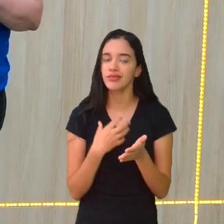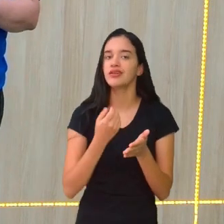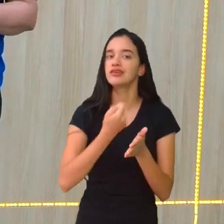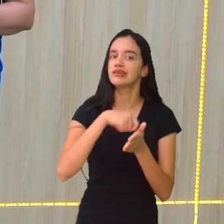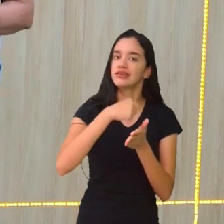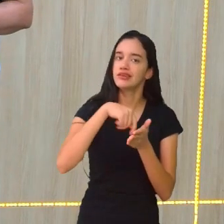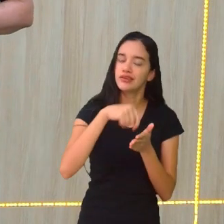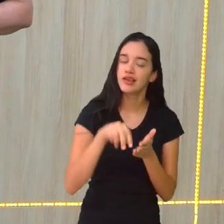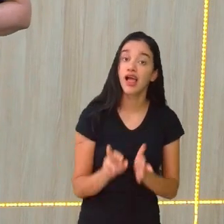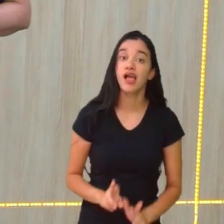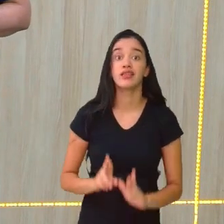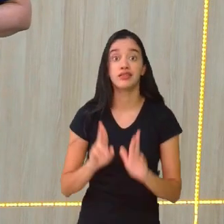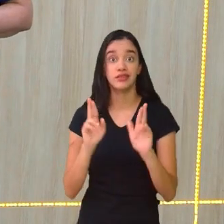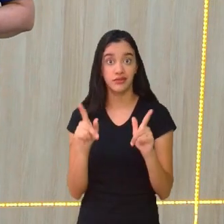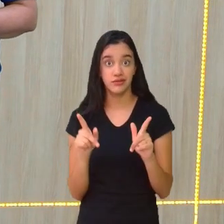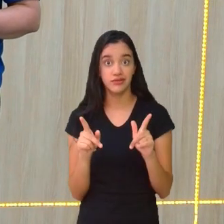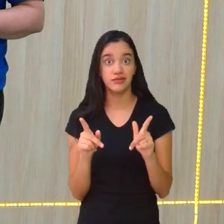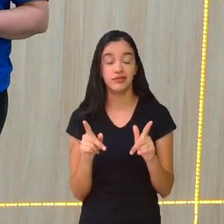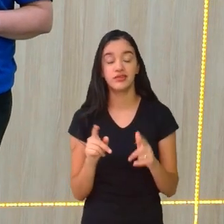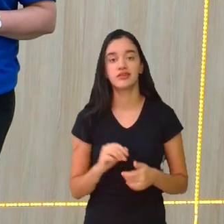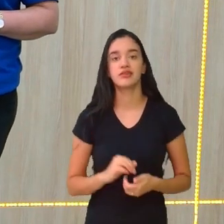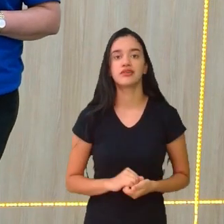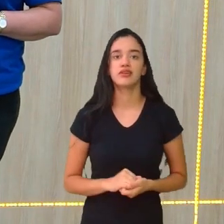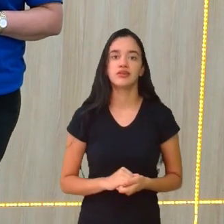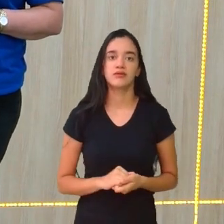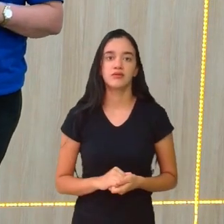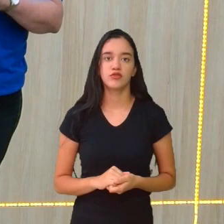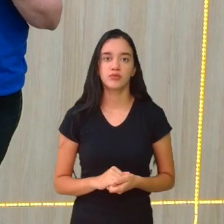De levantar essas hipóteses.